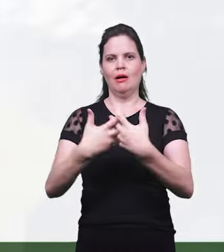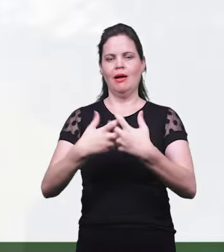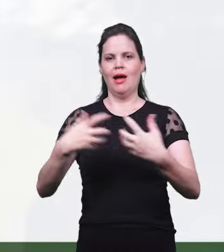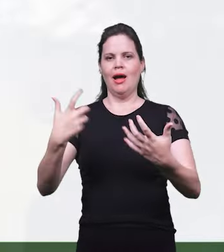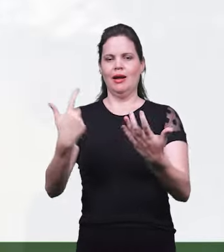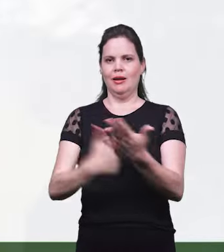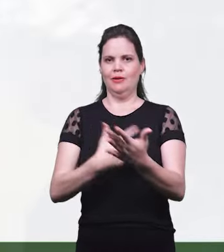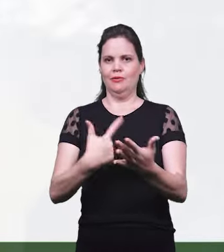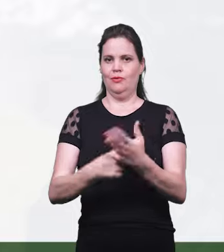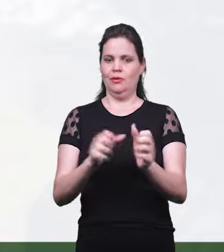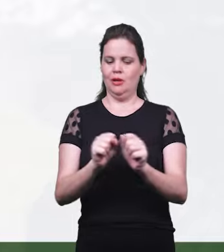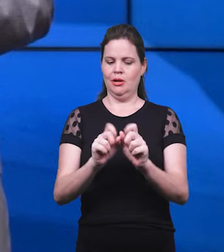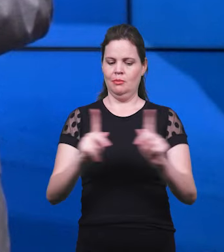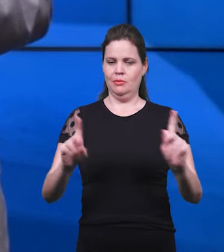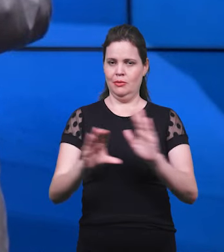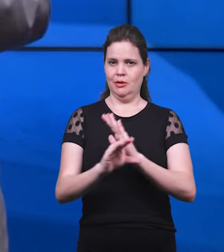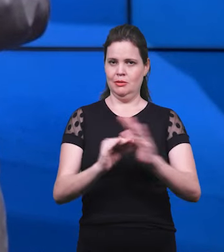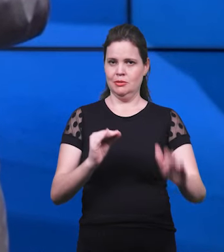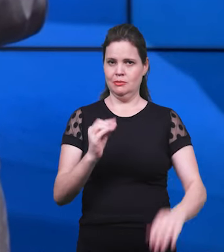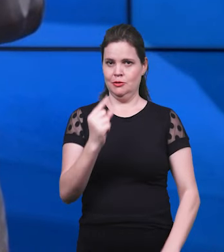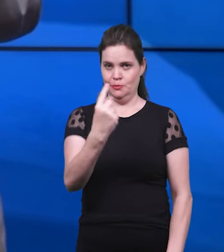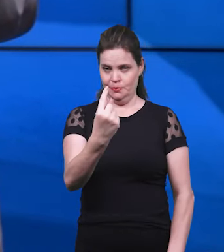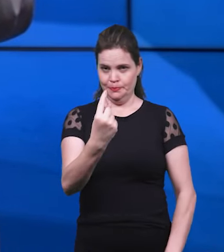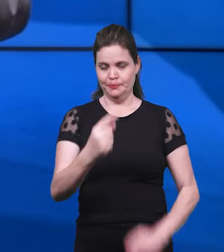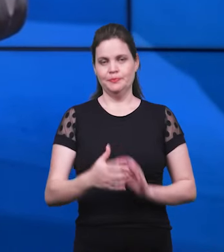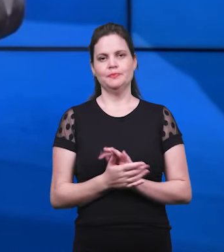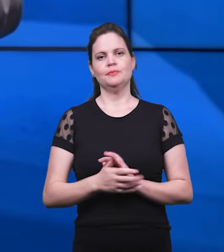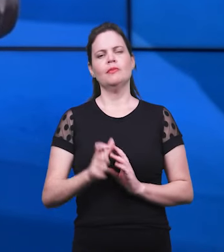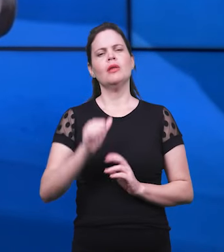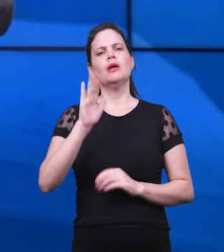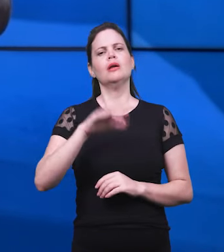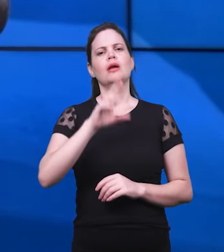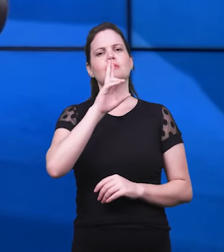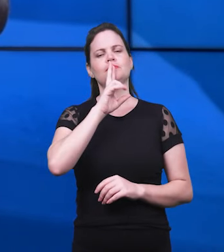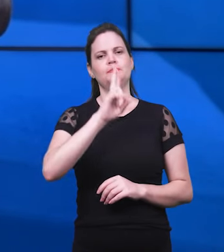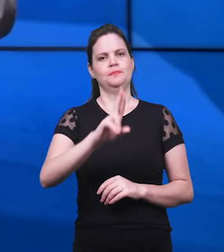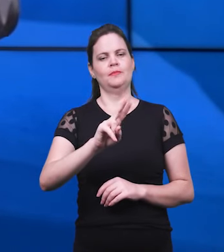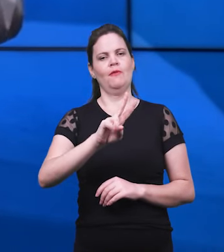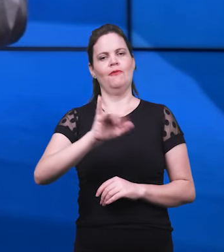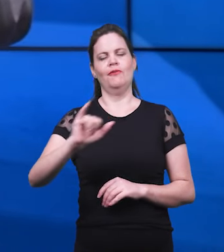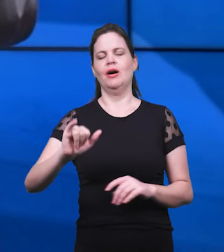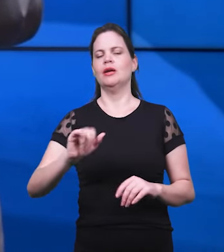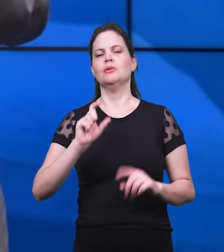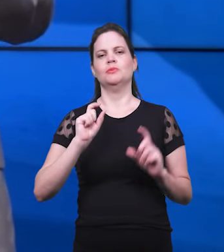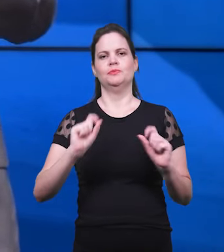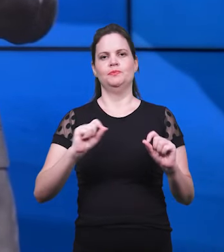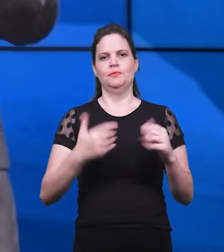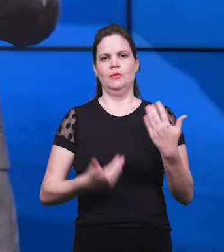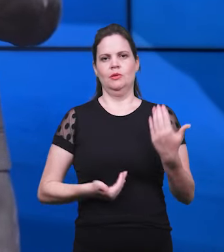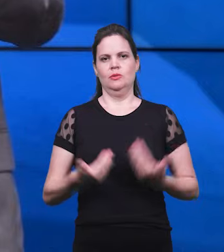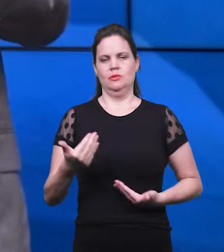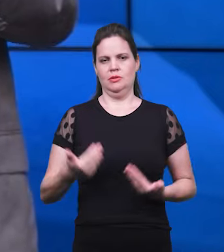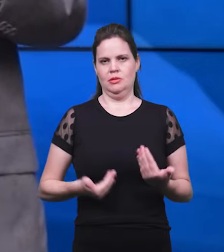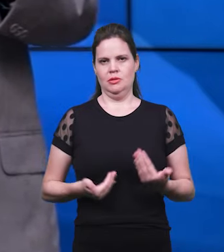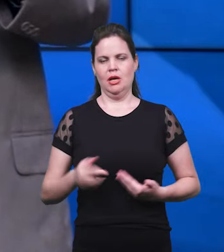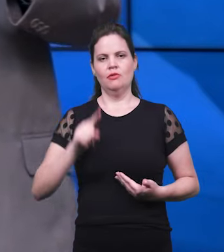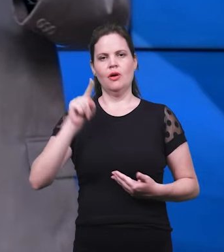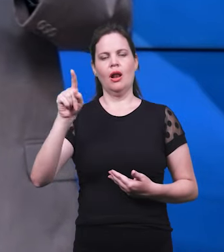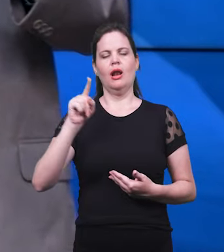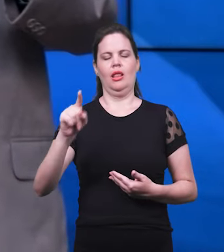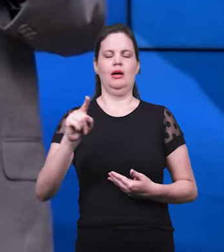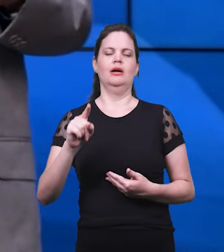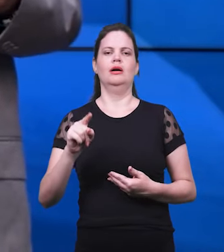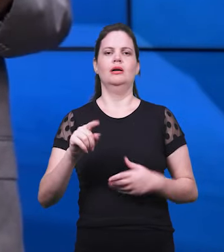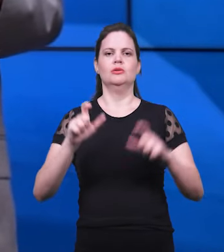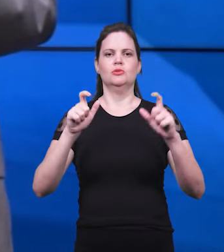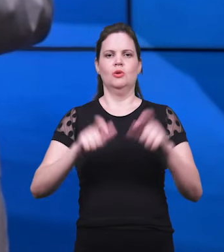capítulo 1. Então, quem vai nos dar essa resposta a essa pergunta vai ser o nosso irmão lá de Toronto, Samuel de